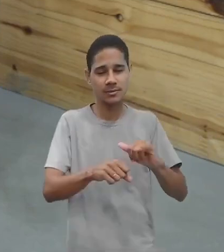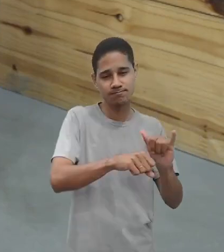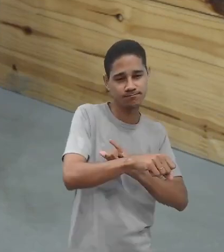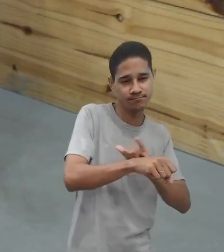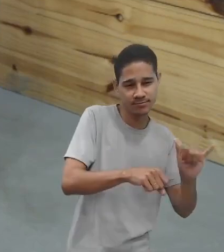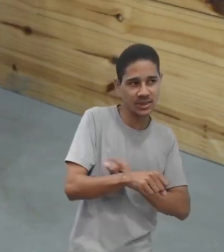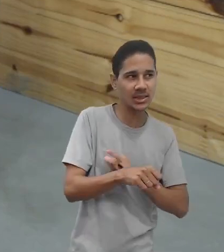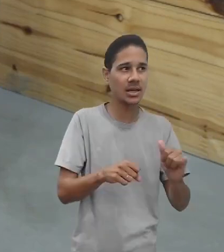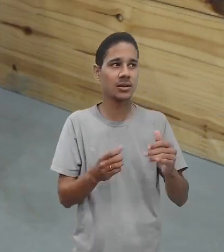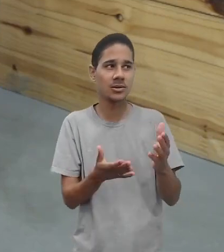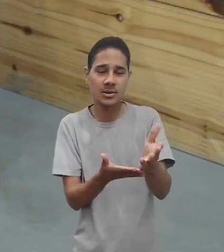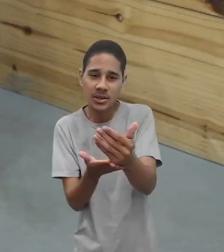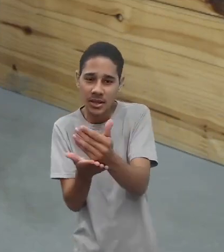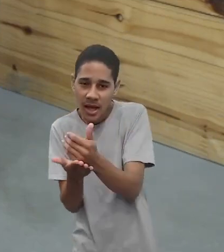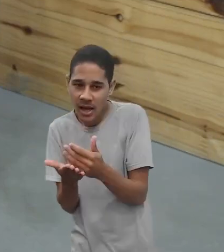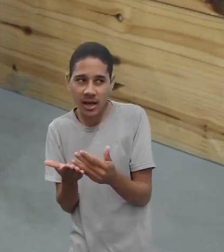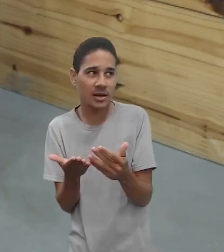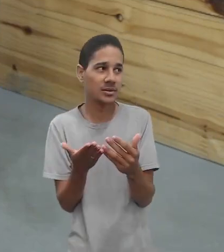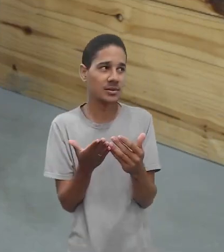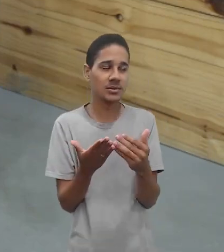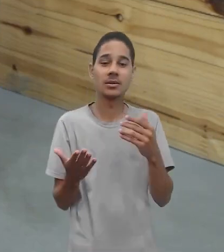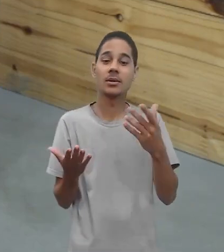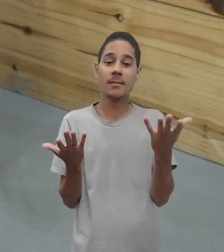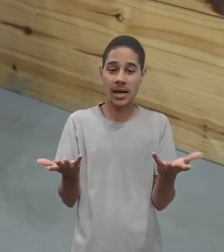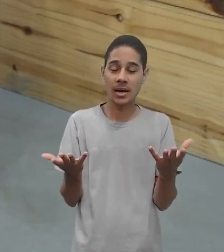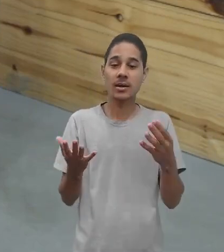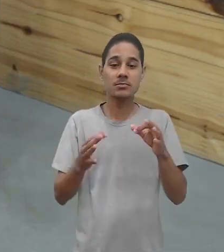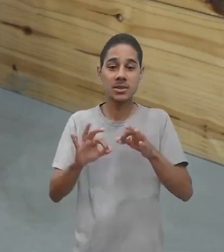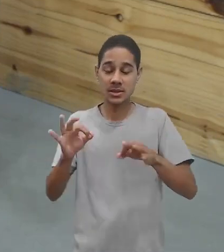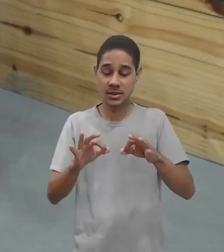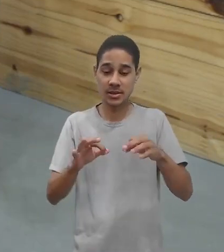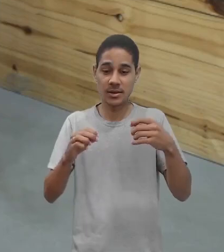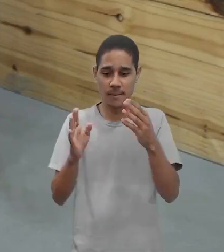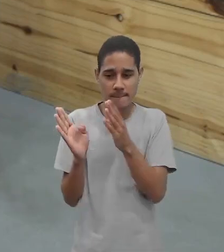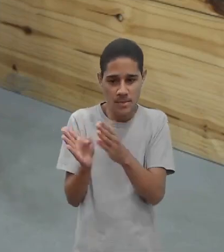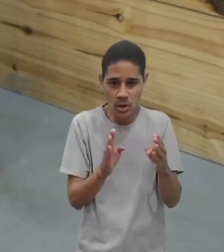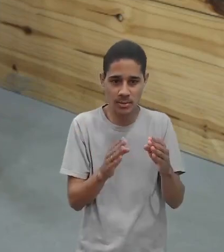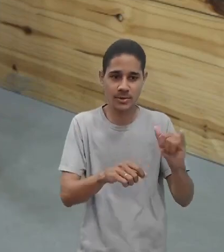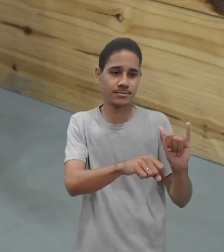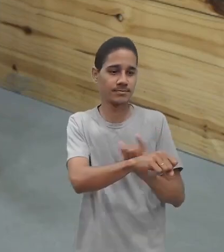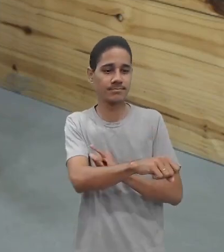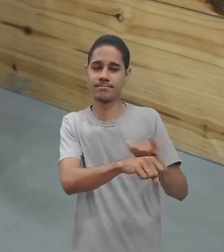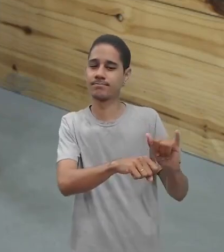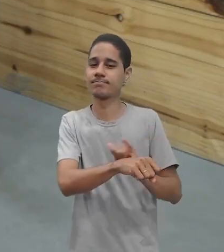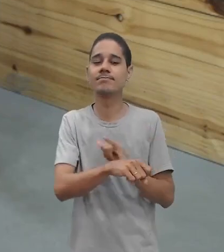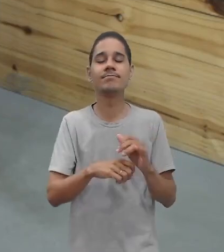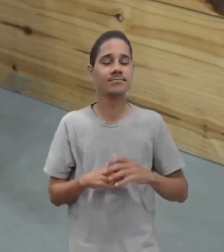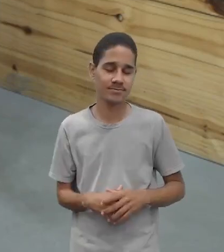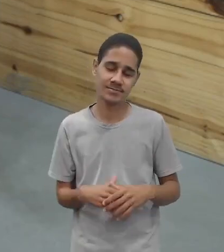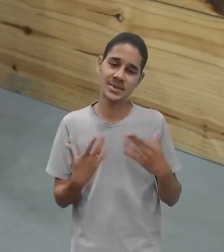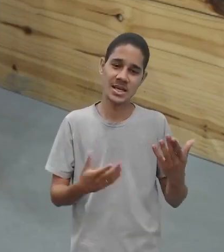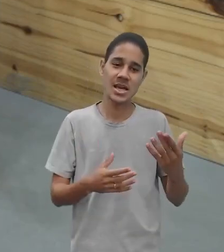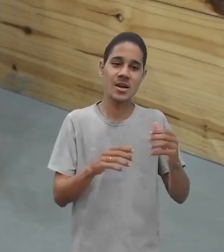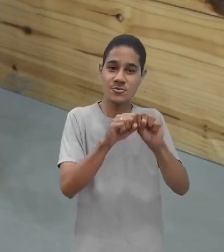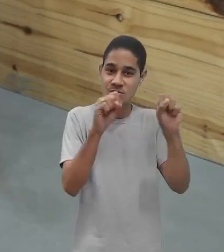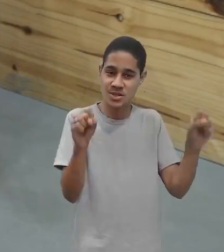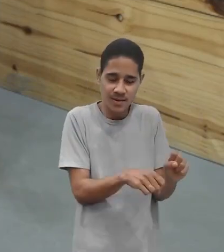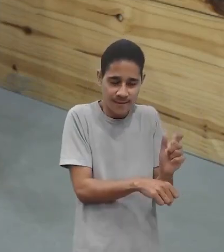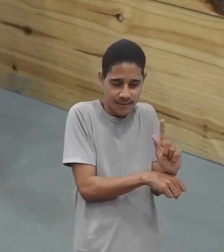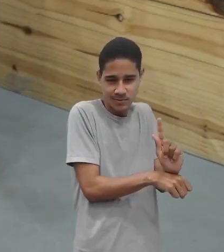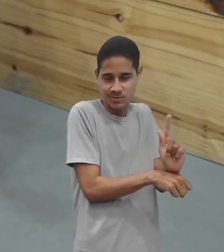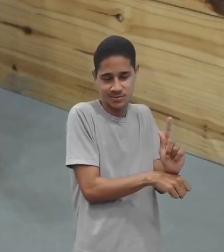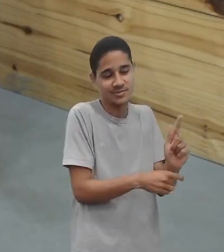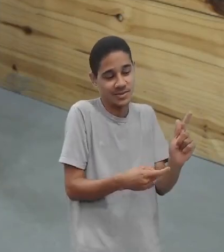e essa programação deve ser estratégica, não deixa de ser, por isso que é um sistema gerencial, já sistema de